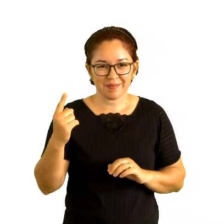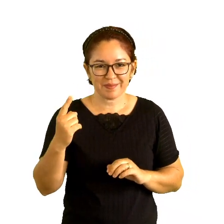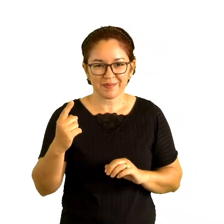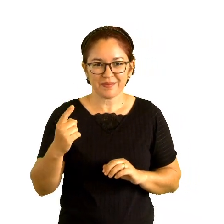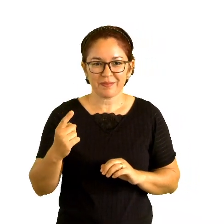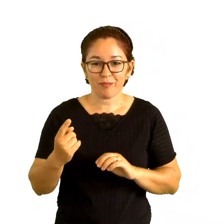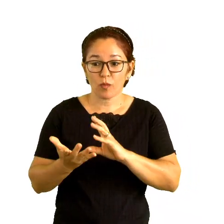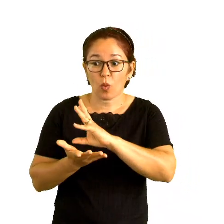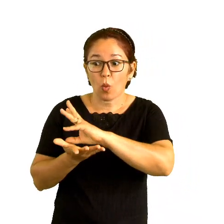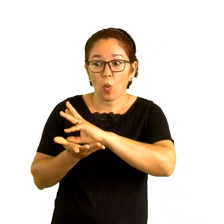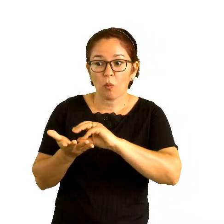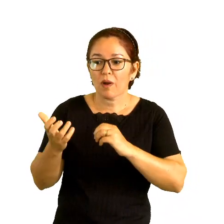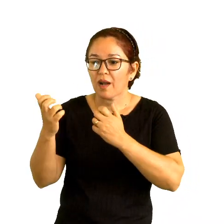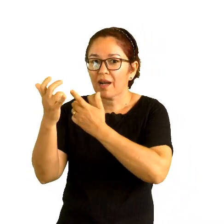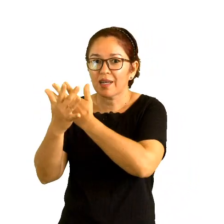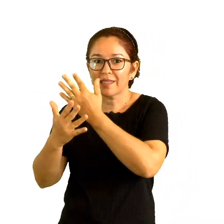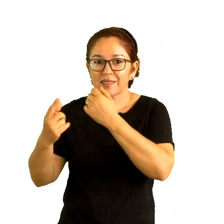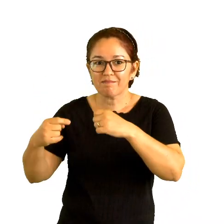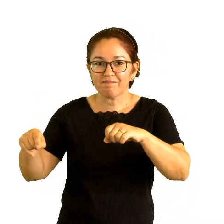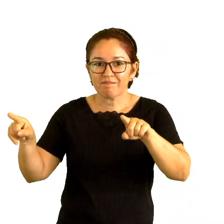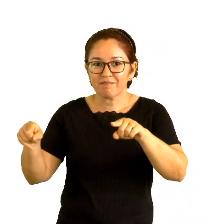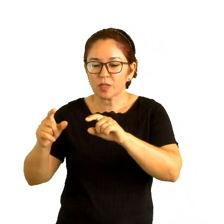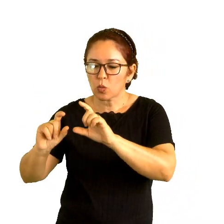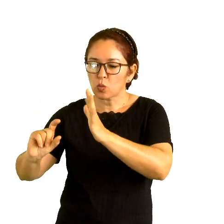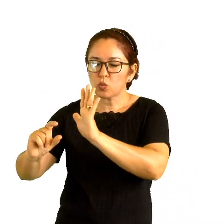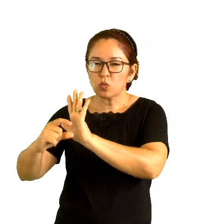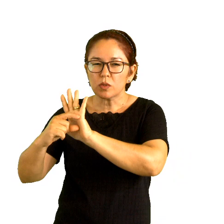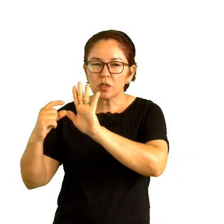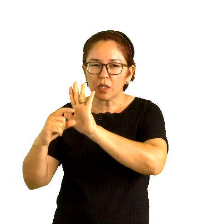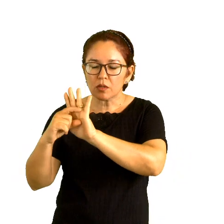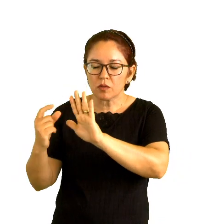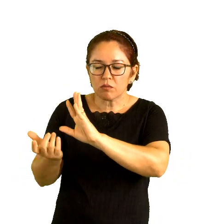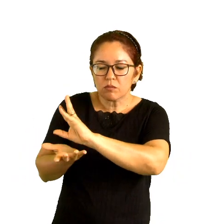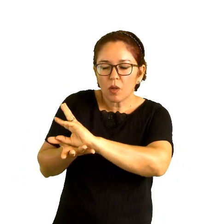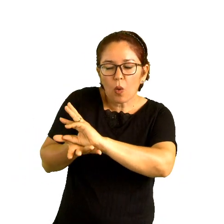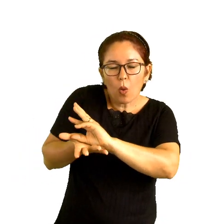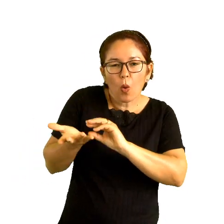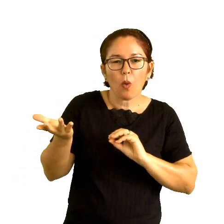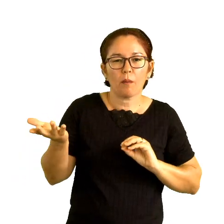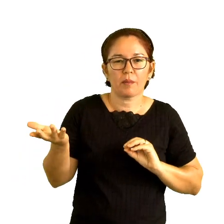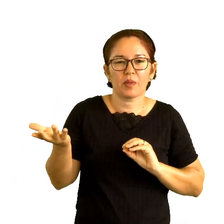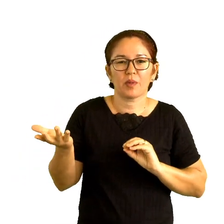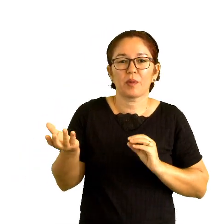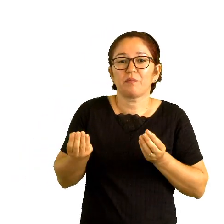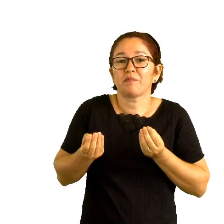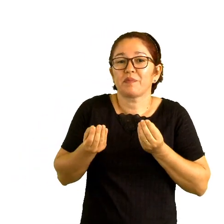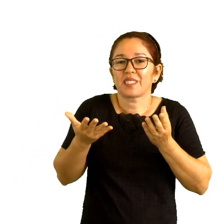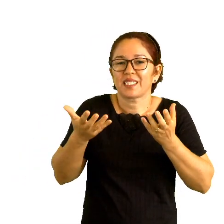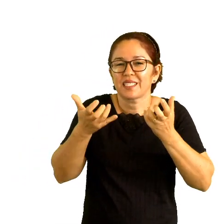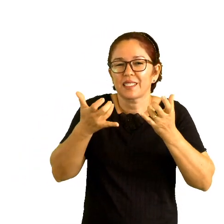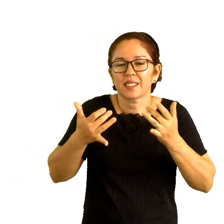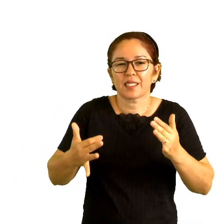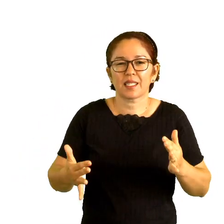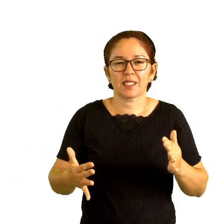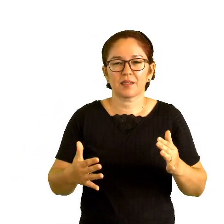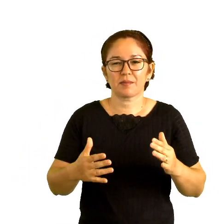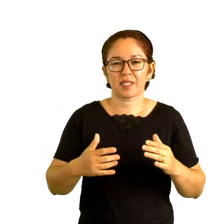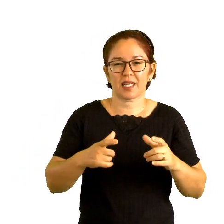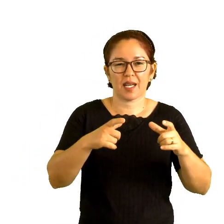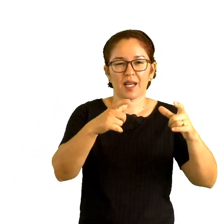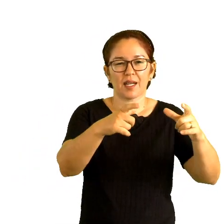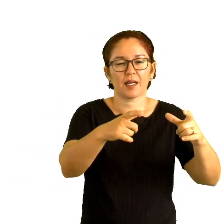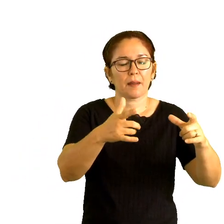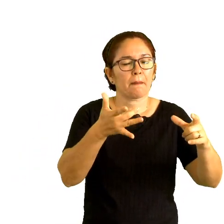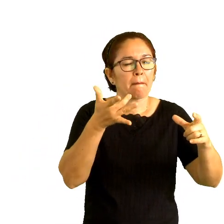música, o trecho da música de Rita Lee, e usando para dizer que o leite condensado dá água